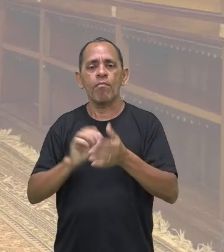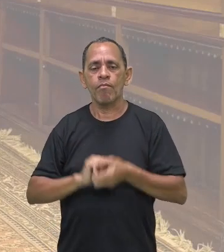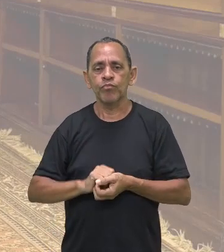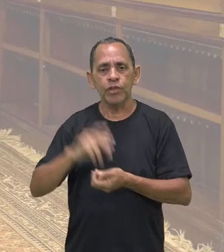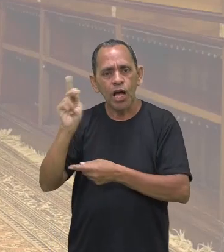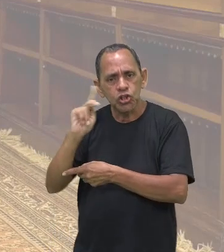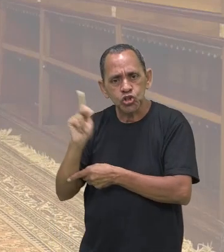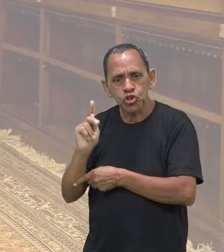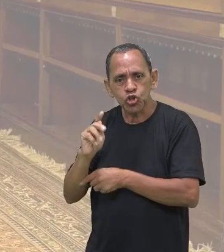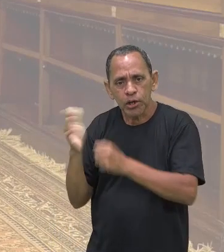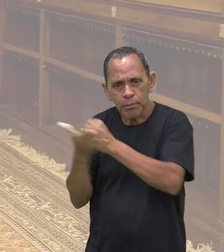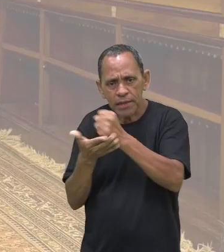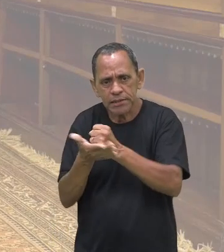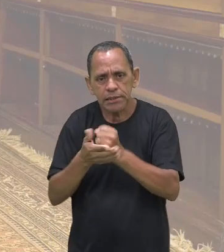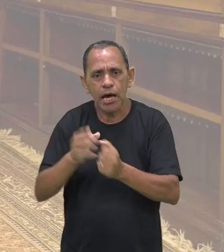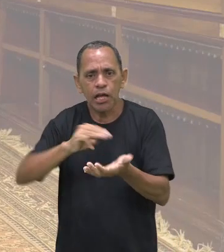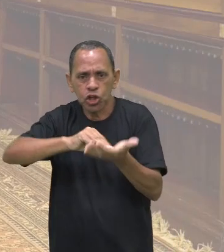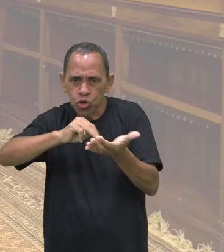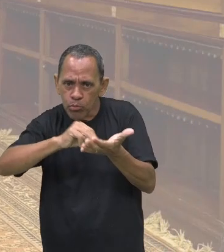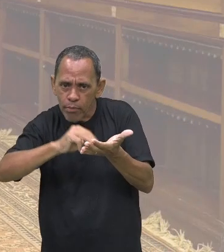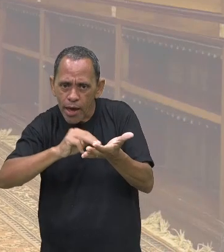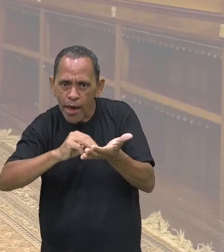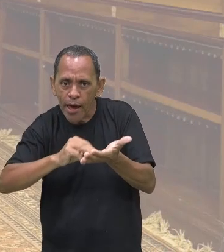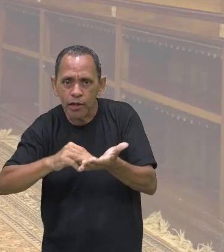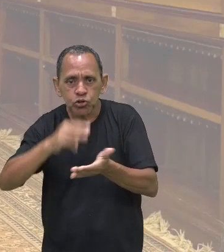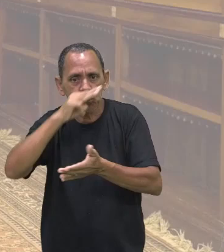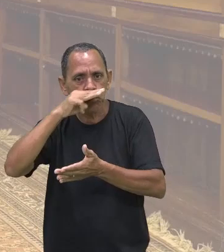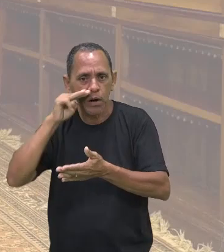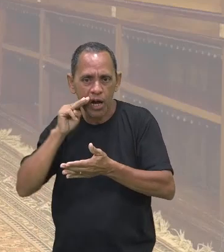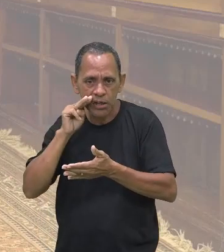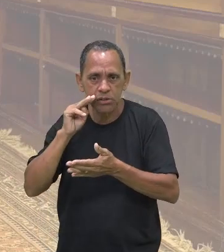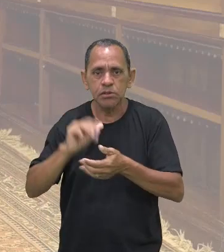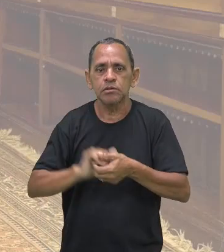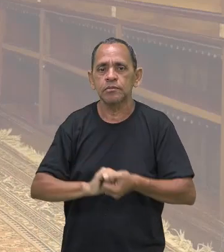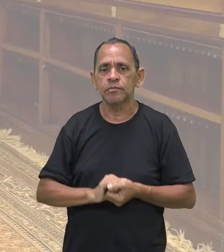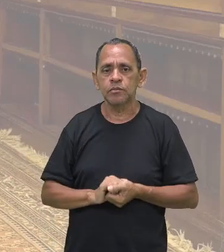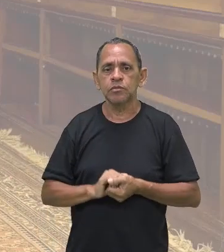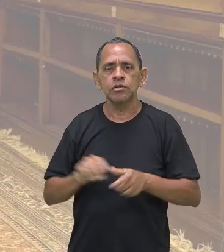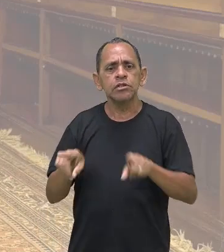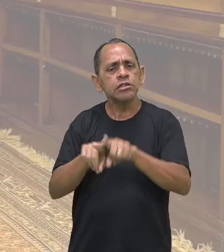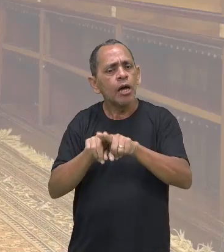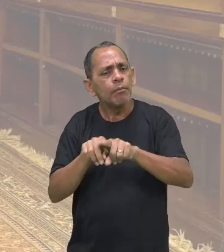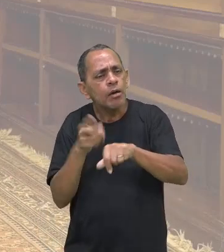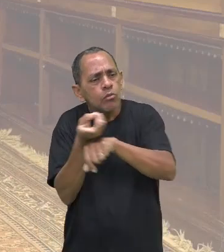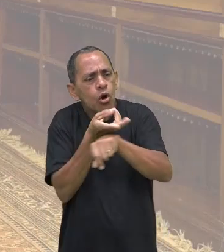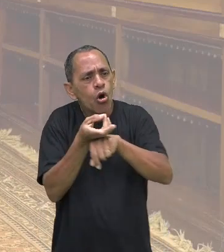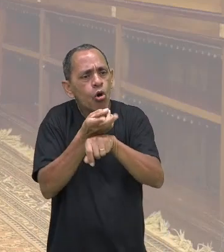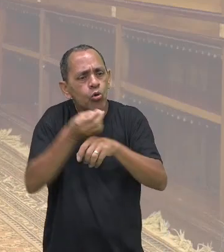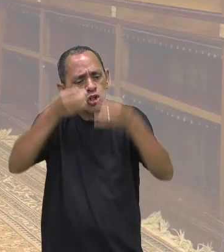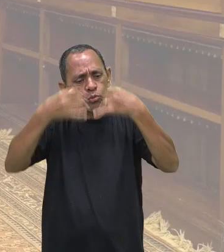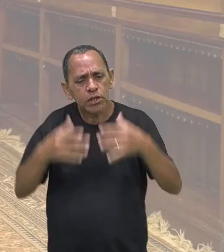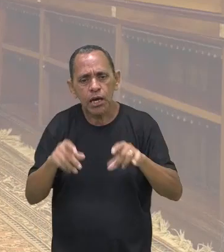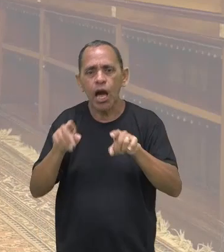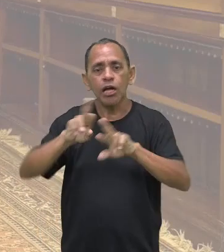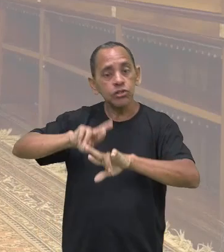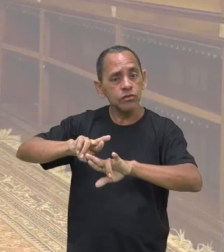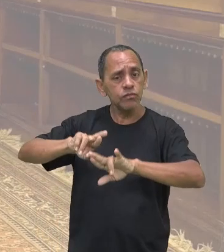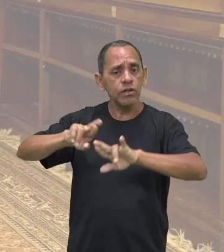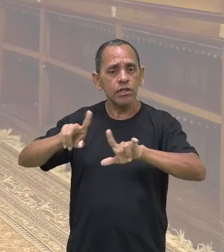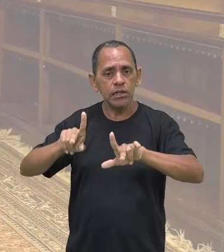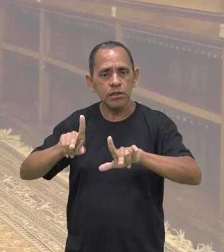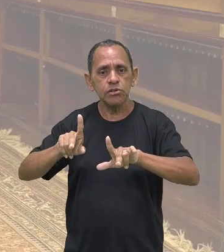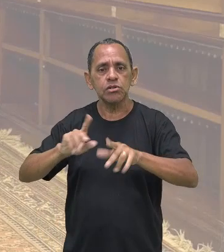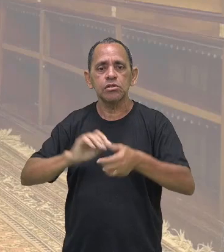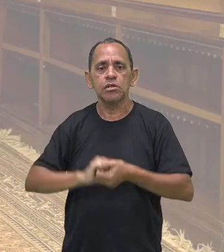fundamentada na metodologia marxista e busca uma explicação diferenciada para